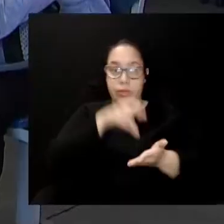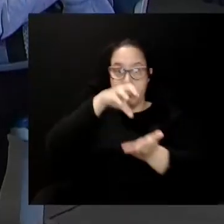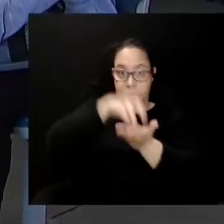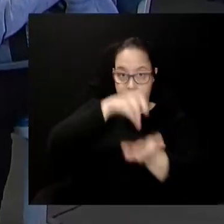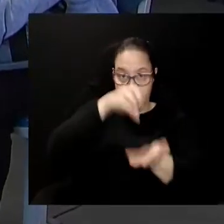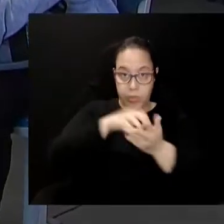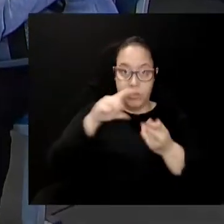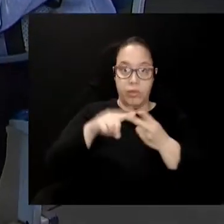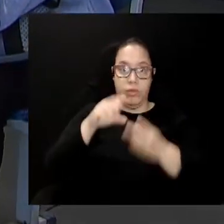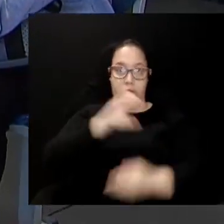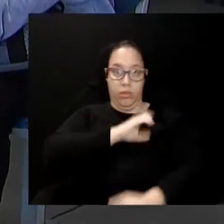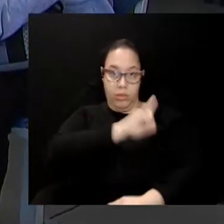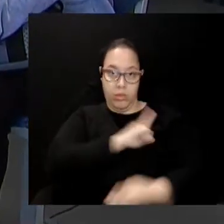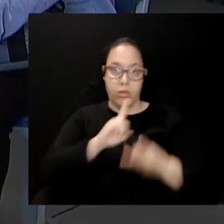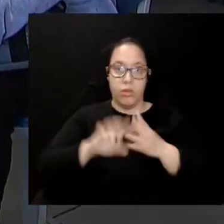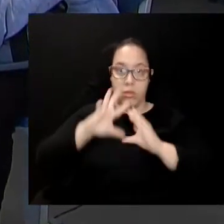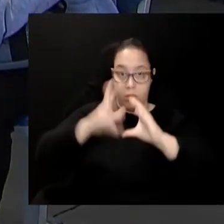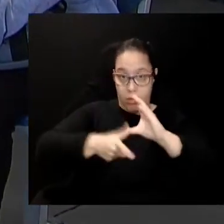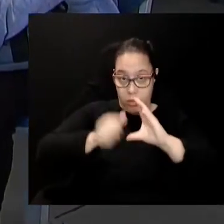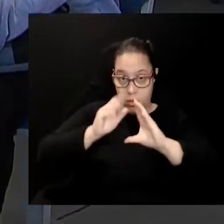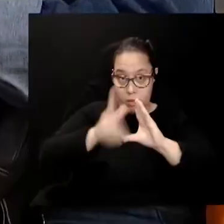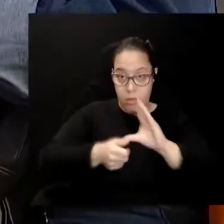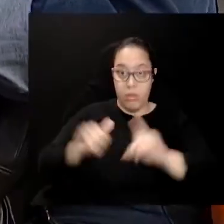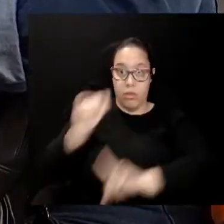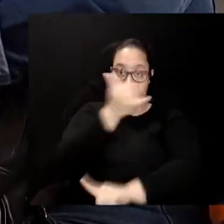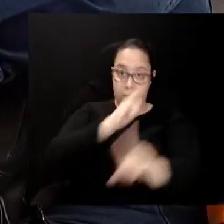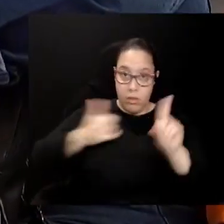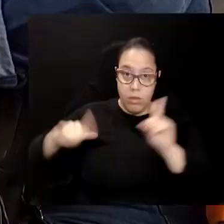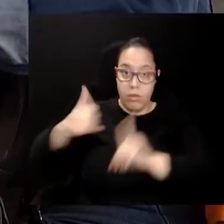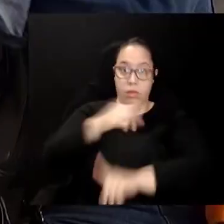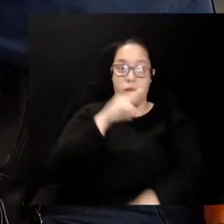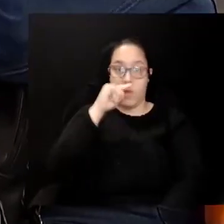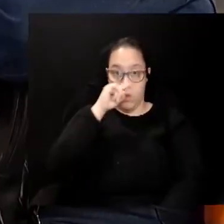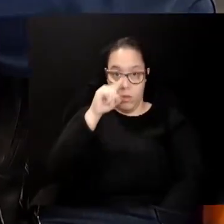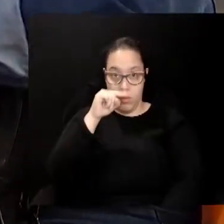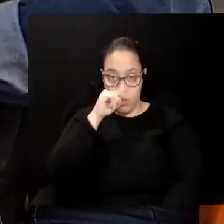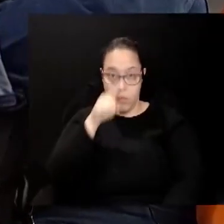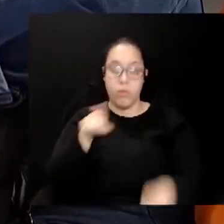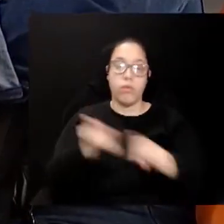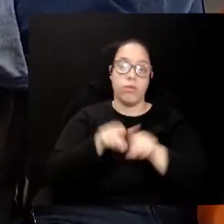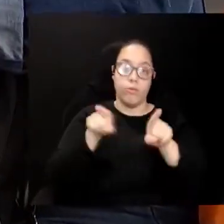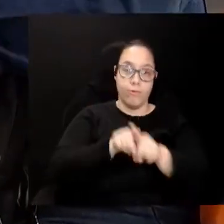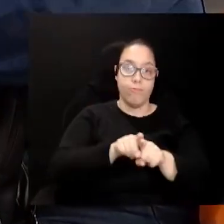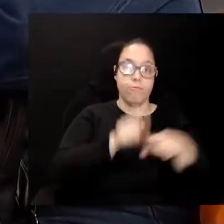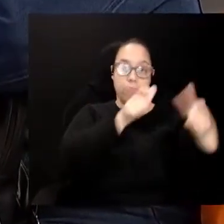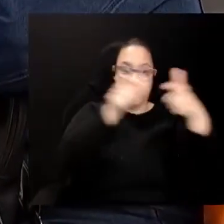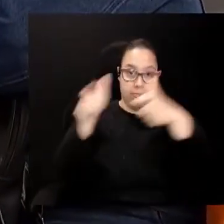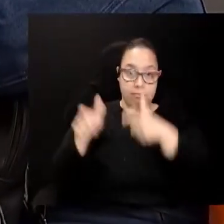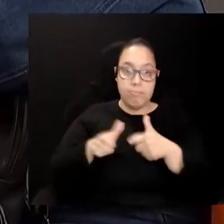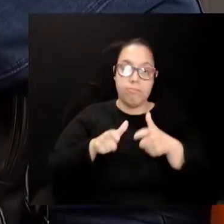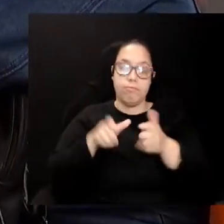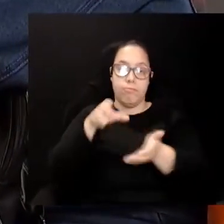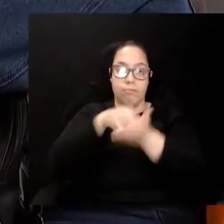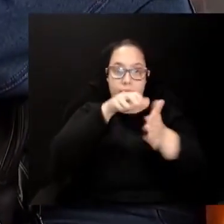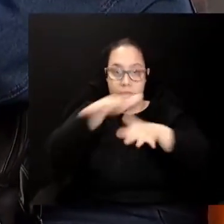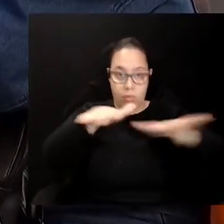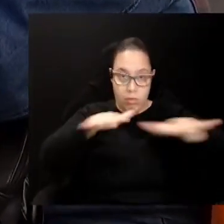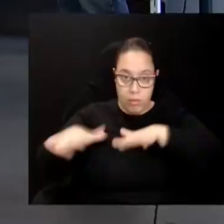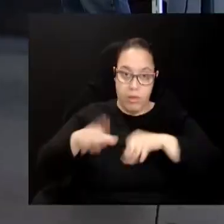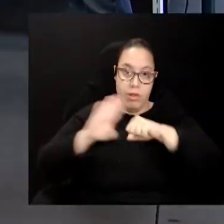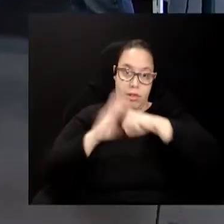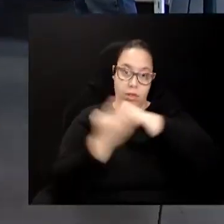Campo Belo, Satélite Íris e Ouro Verde. Também haverá turmas nas unidades móveis dos bairros Padre